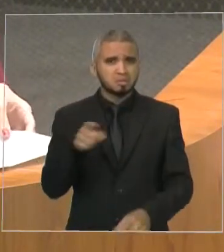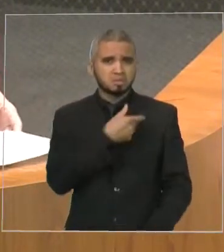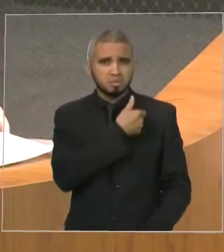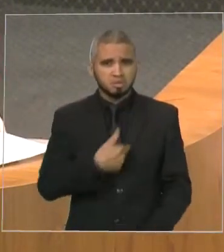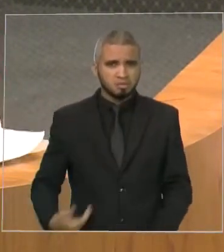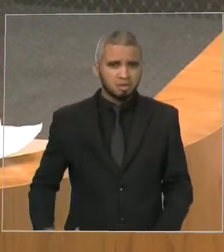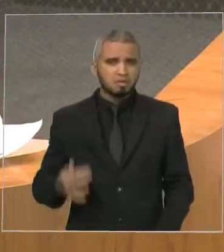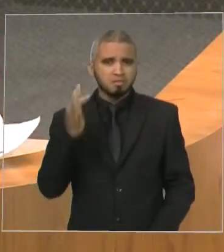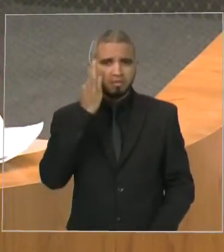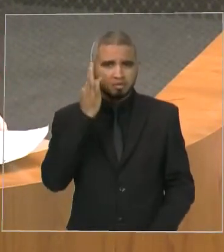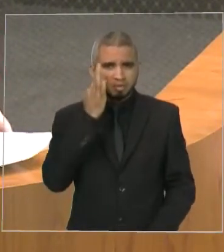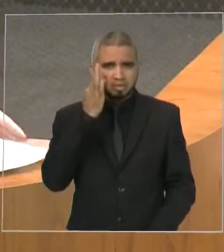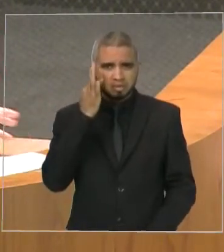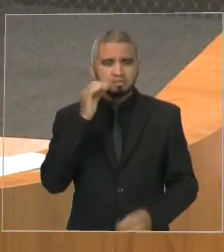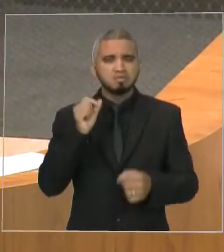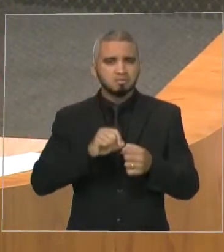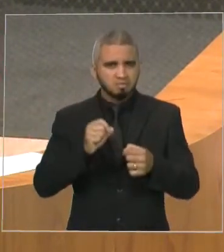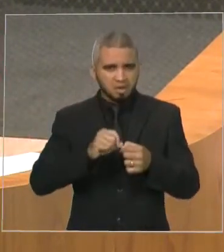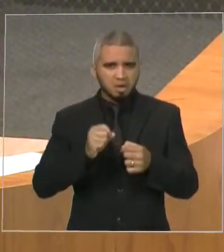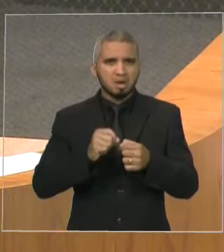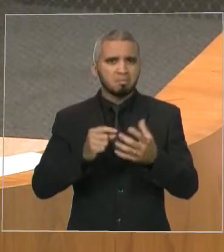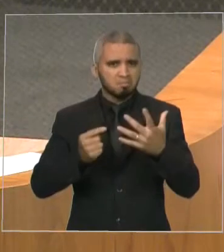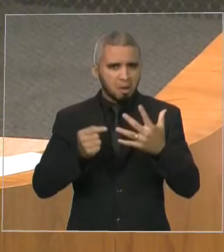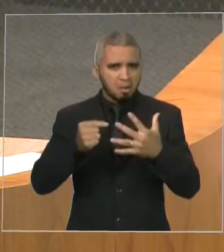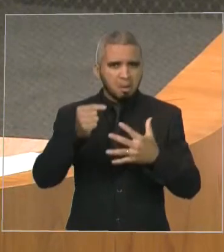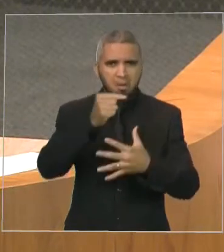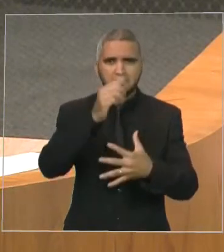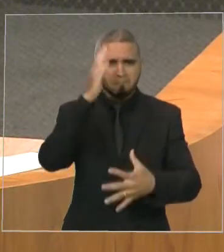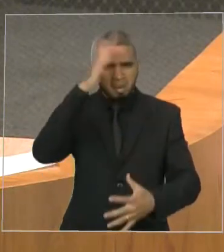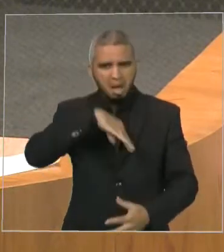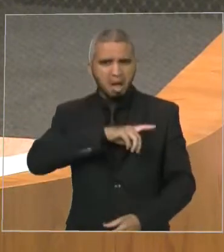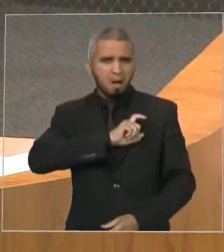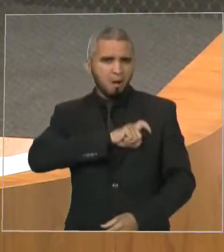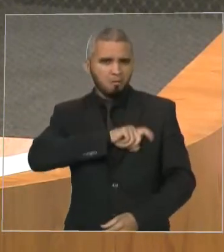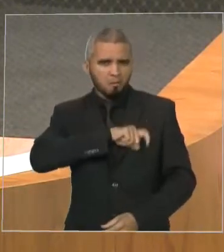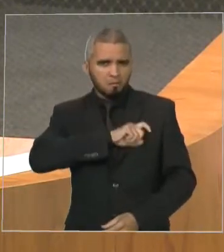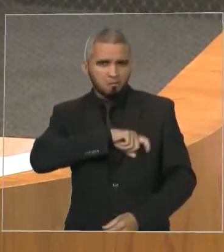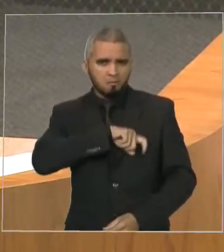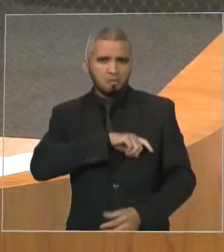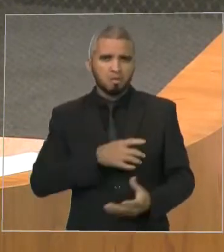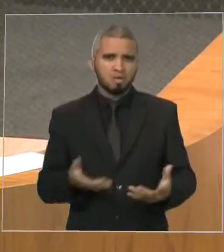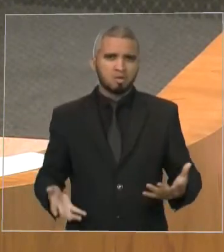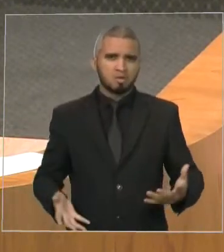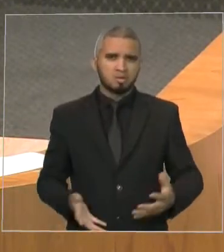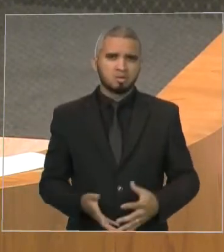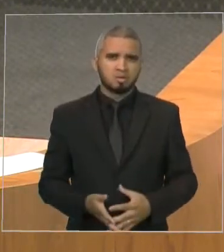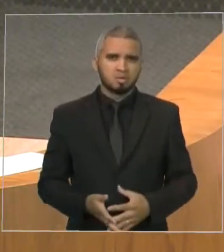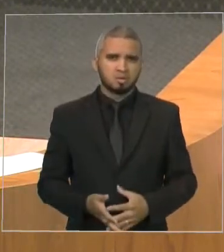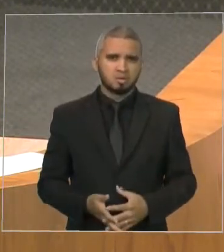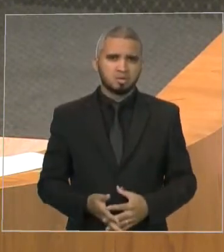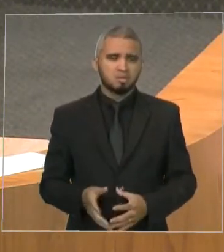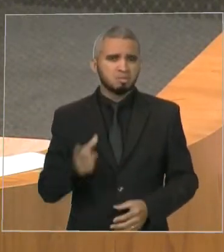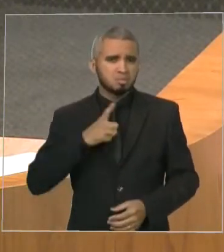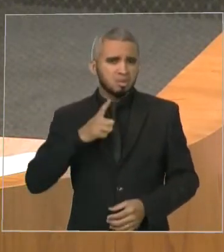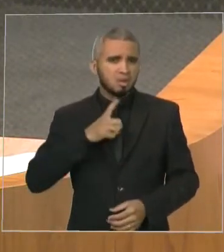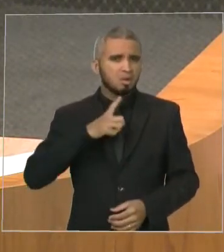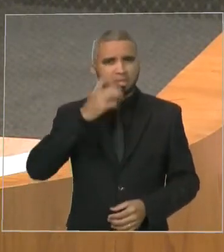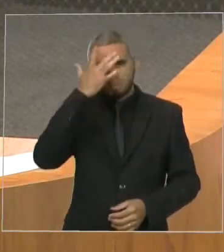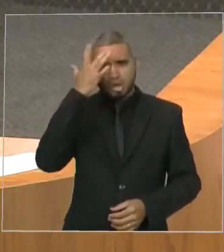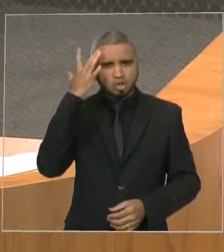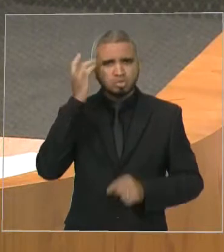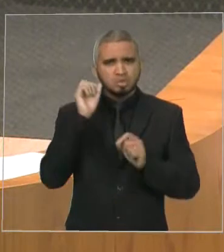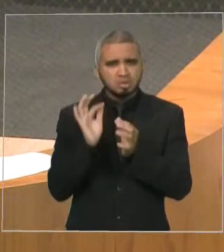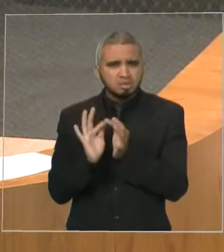as barbaridades que cometeu com os trabalhadores, que muitos dependiam do bico, deputada